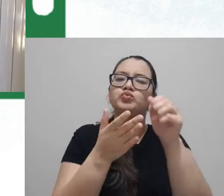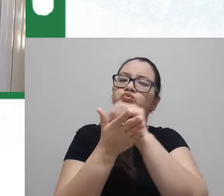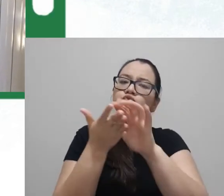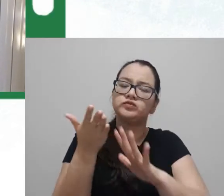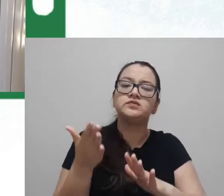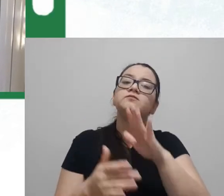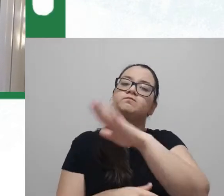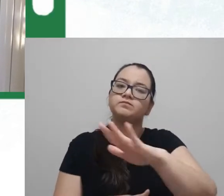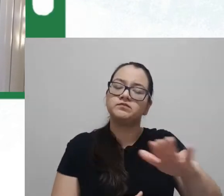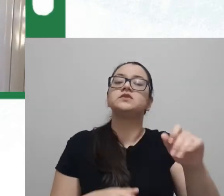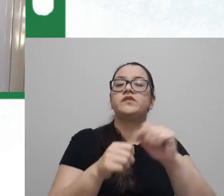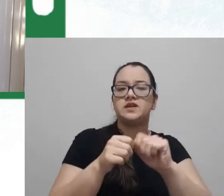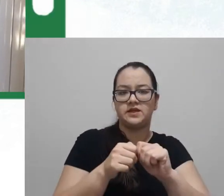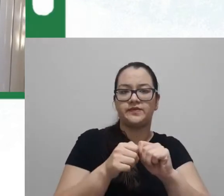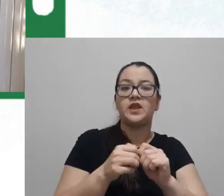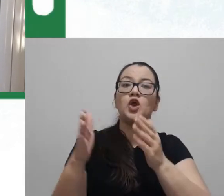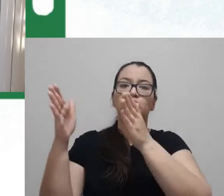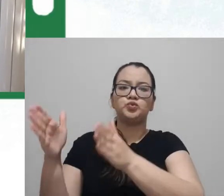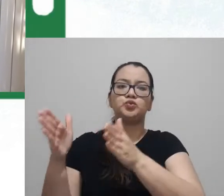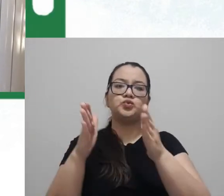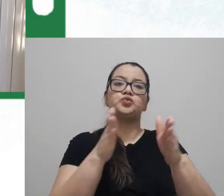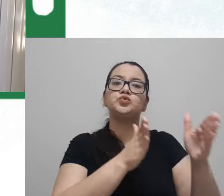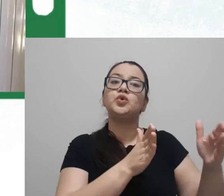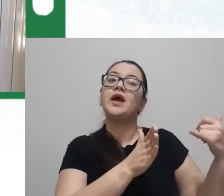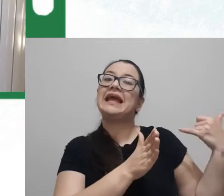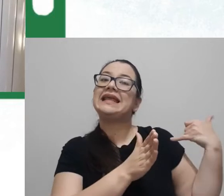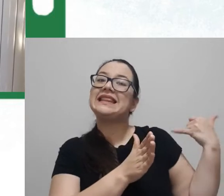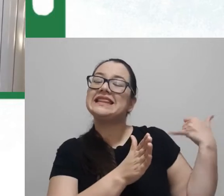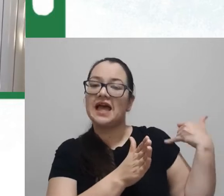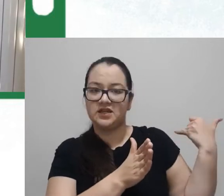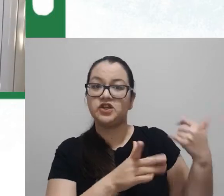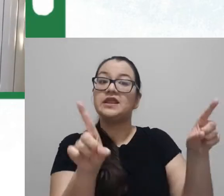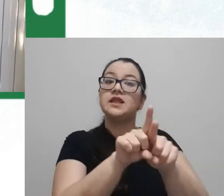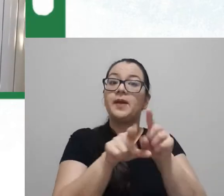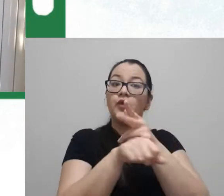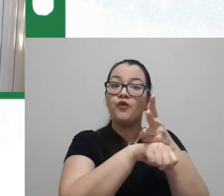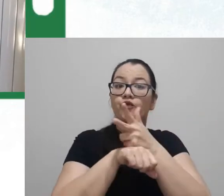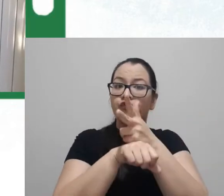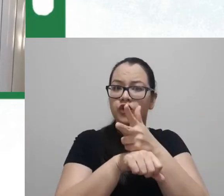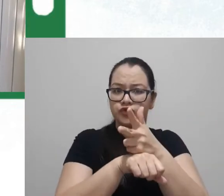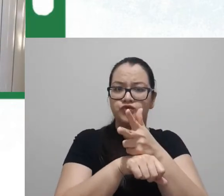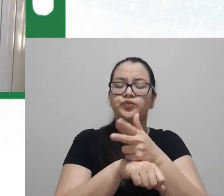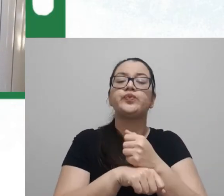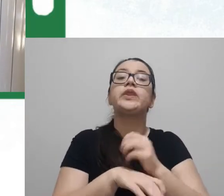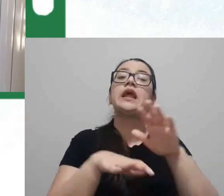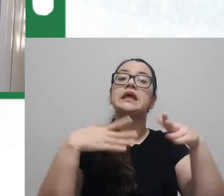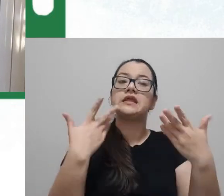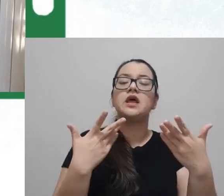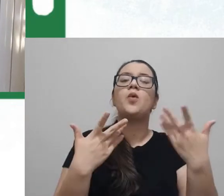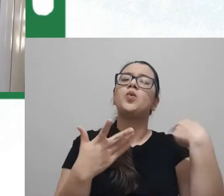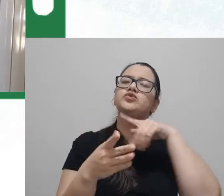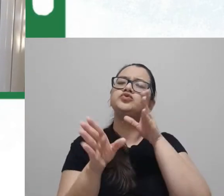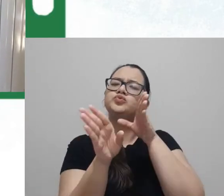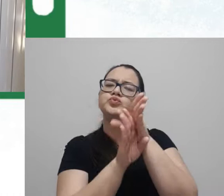crianças devem fazer. Elas vão ser divididas por faixa etária e também o videozinho que elas têm que assistir, certo? Então, a orientação que a